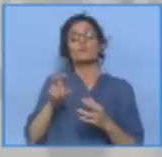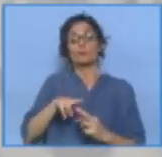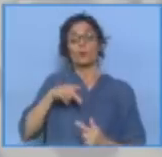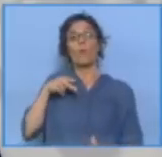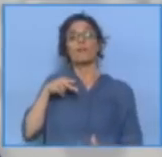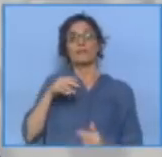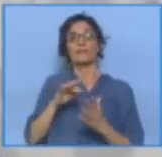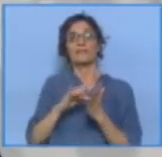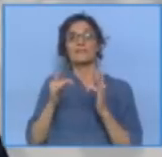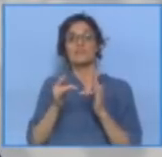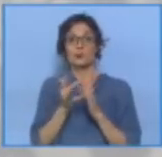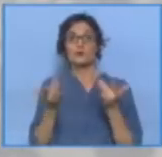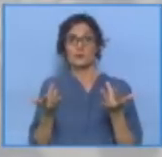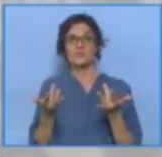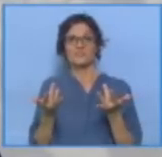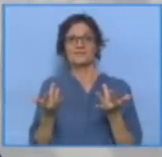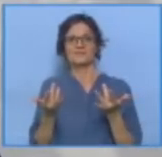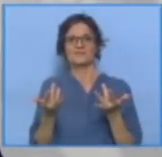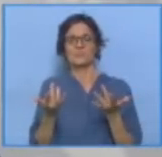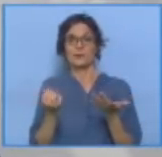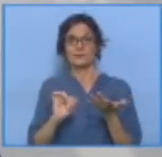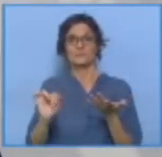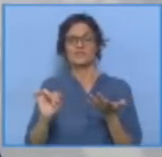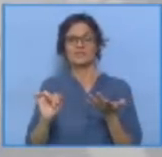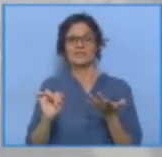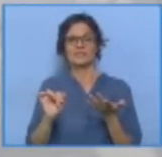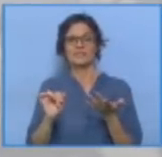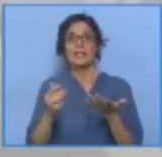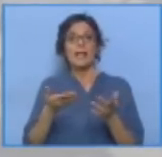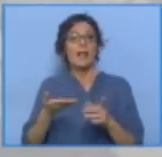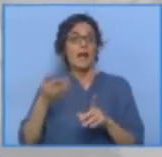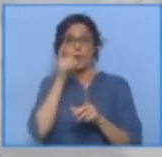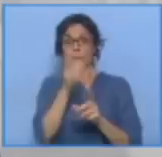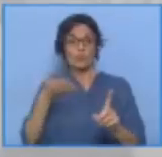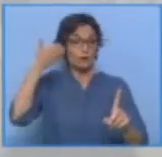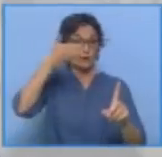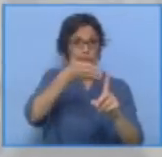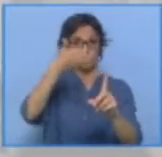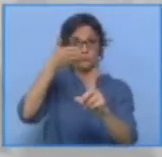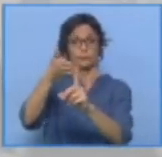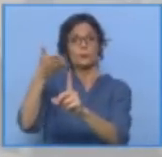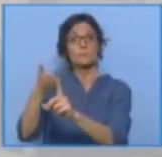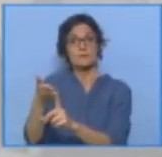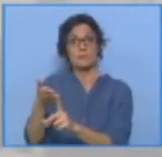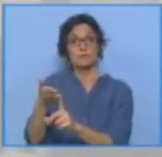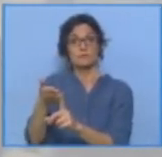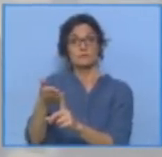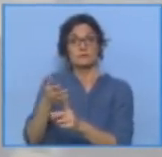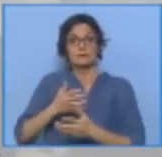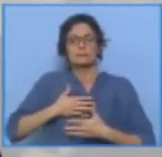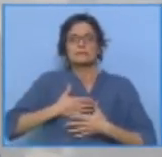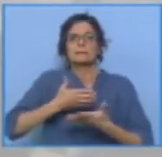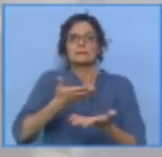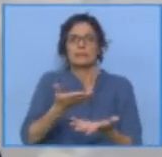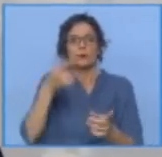Messias servo, que passa para o ADN do discípulo, o discípulo missionário, que é também servo ao serviço, acolhendo